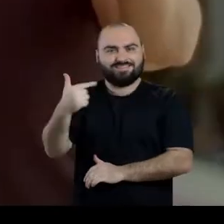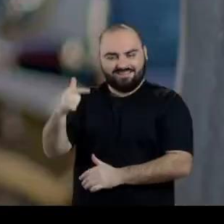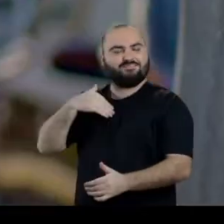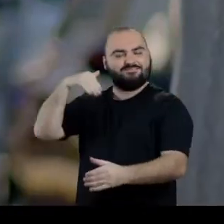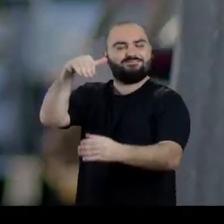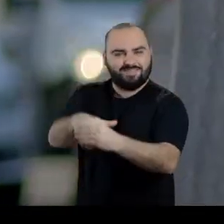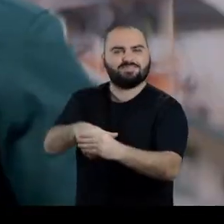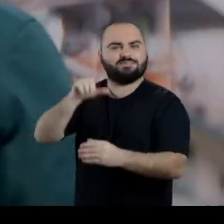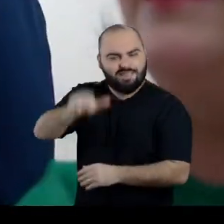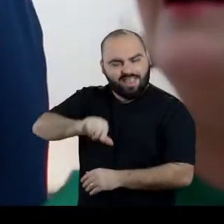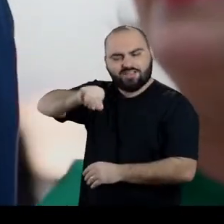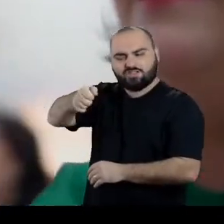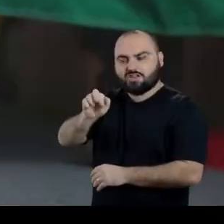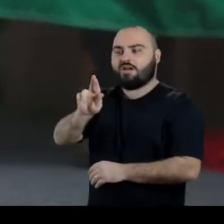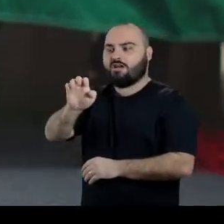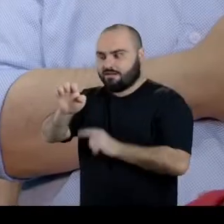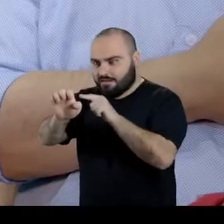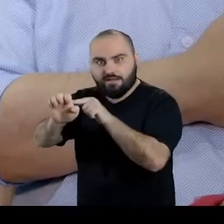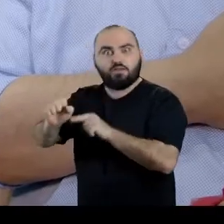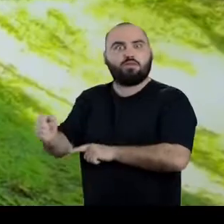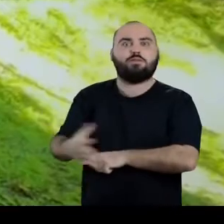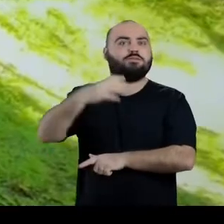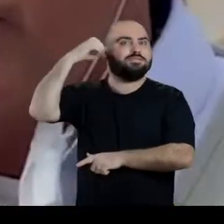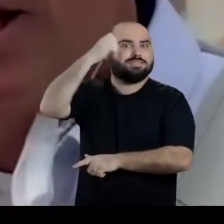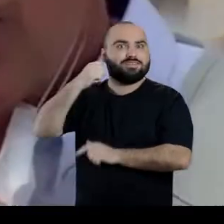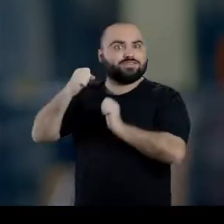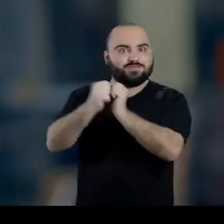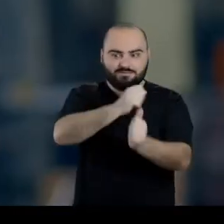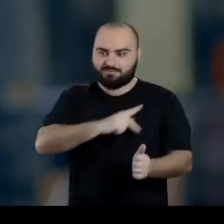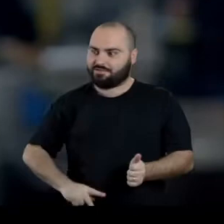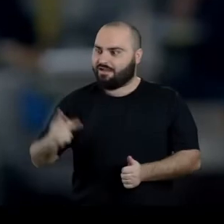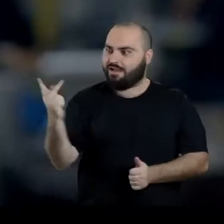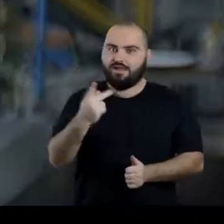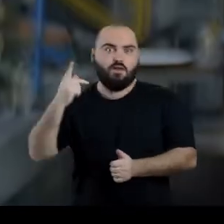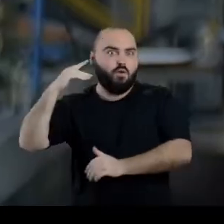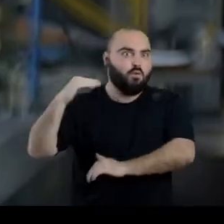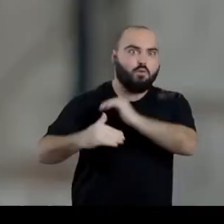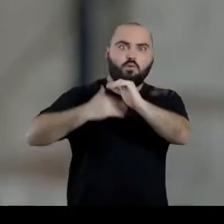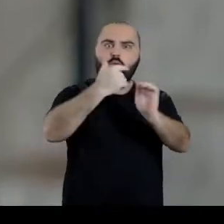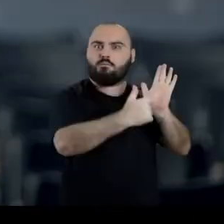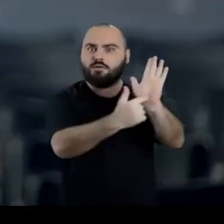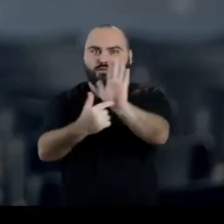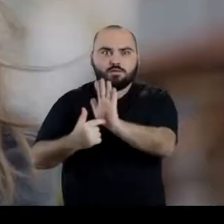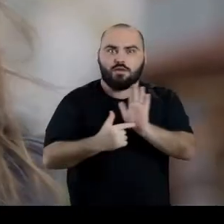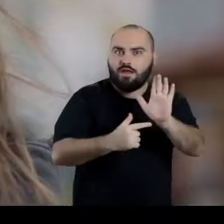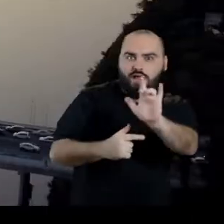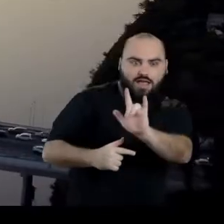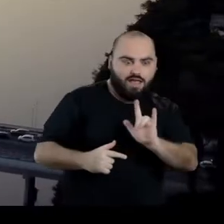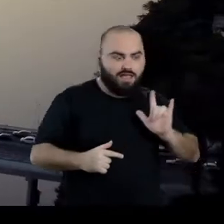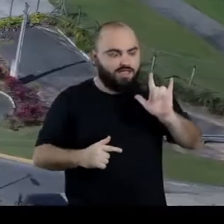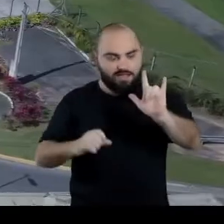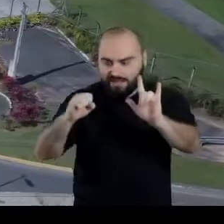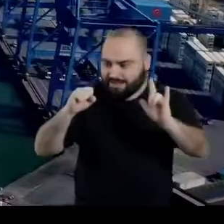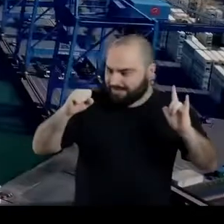eu vou teclar, é Jorge Seif o novo senador, com presidente pra tudo avançar, mostrar todo o nosso amor.